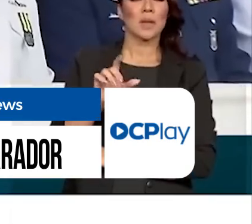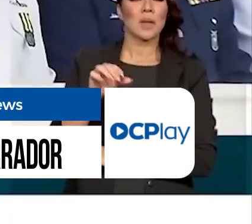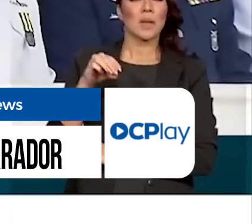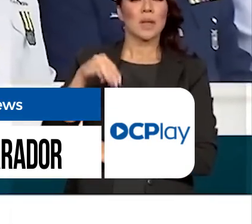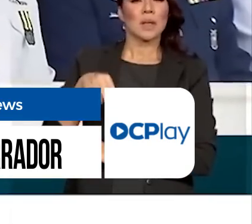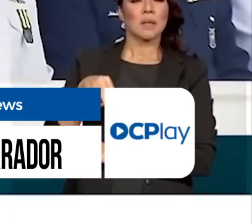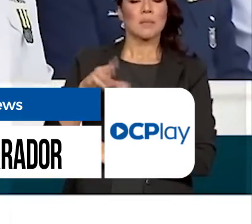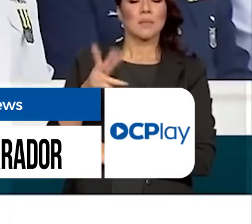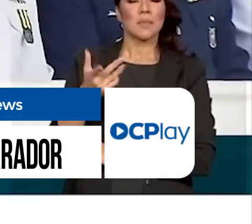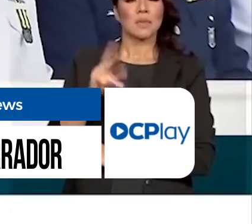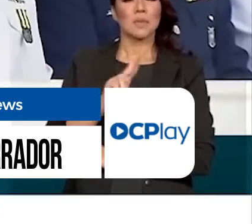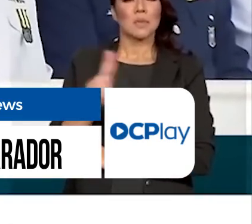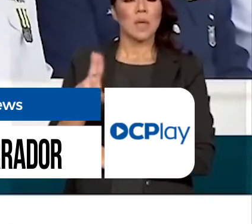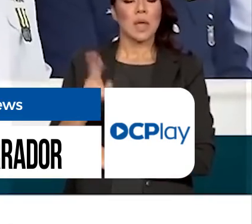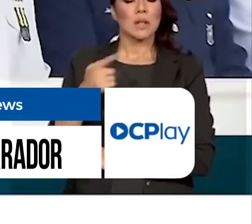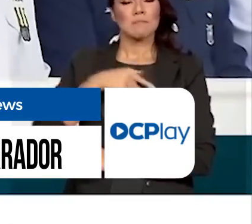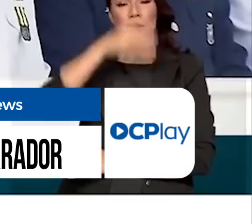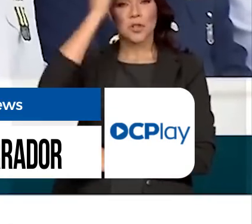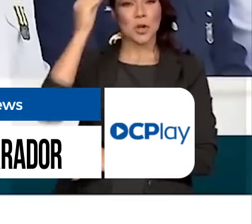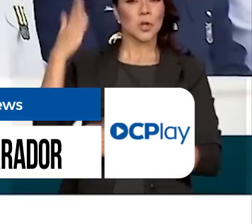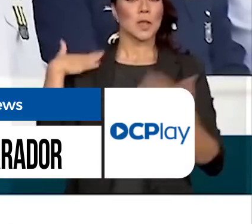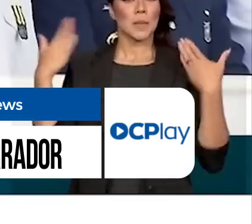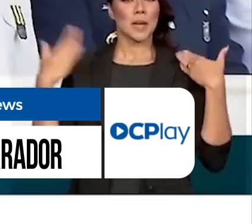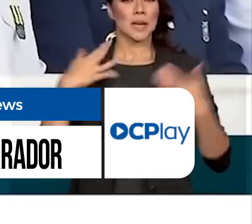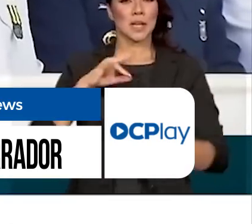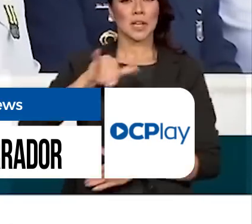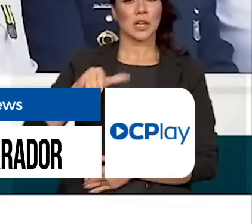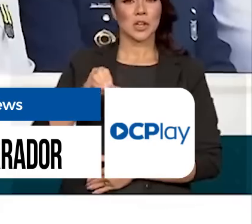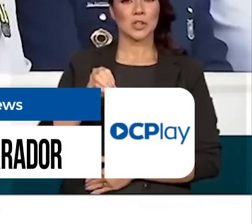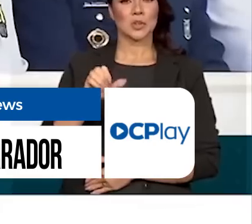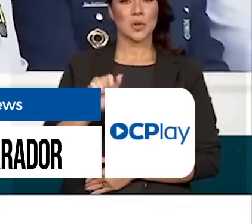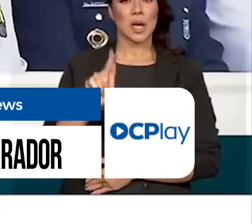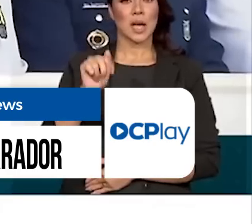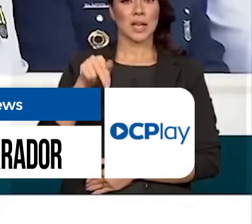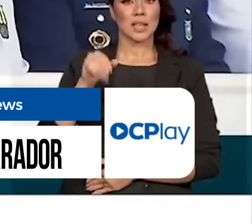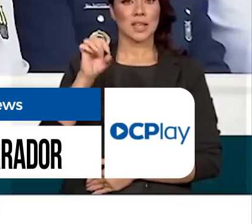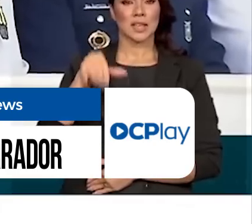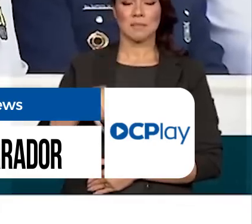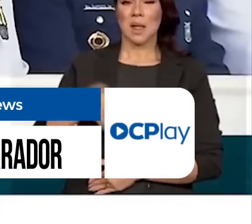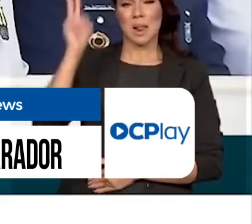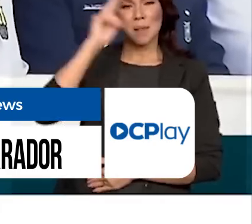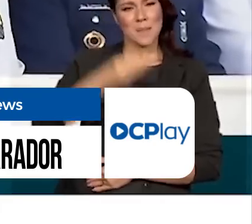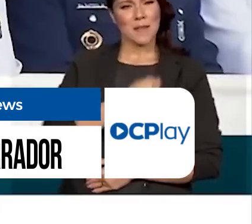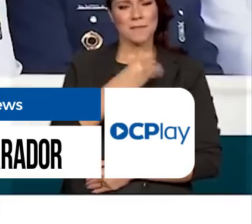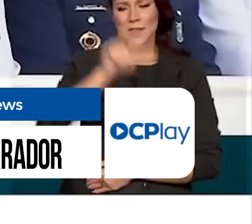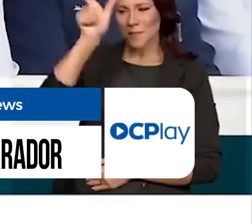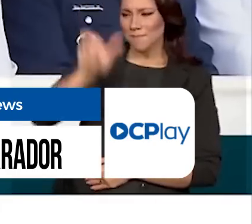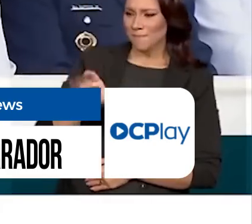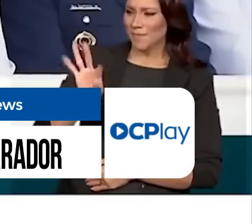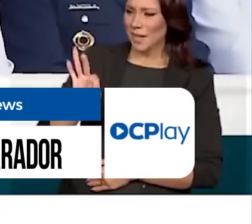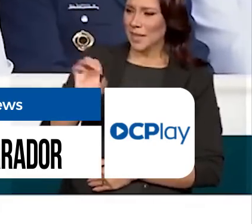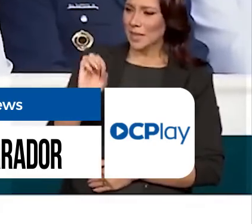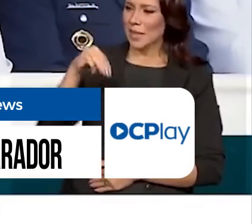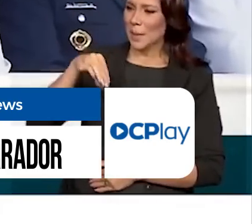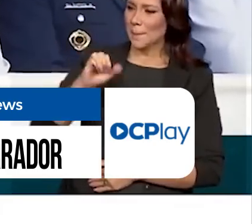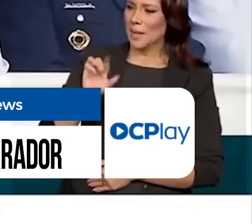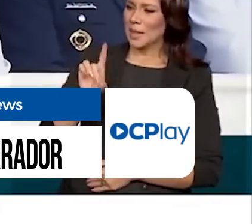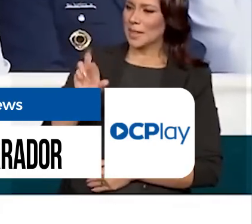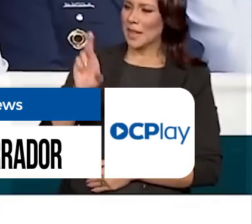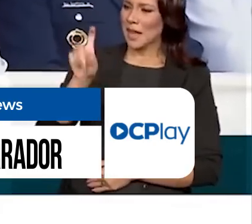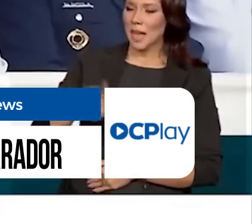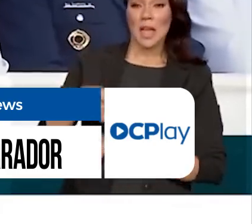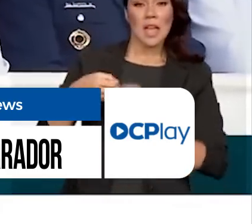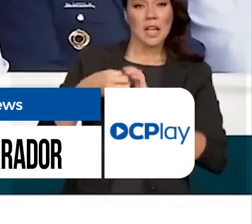Lisboa, patrono de nossa querida Marinha. Relembrar um pouco a vida do almirante Tamandaré, seu